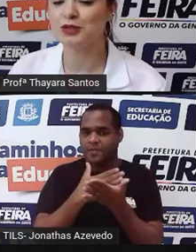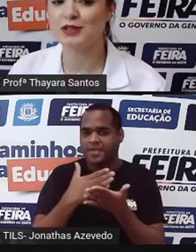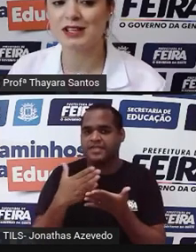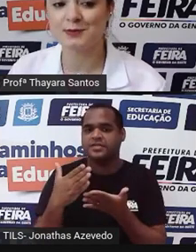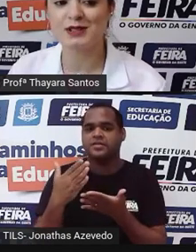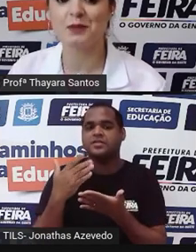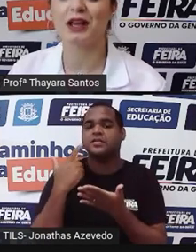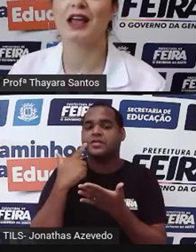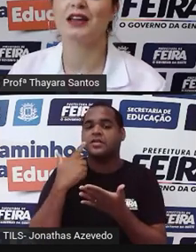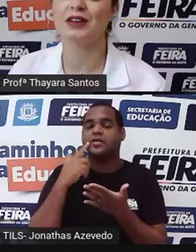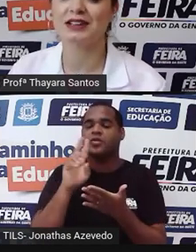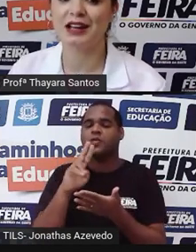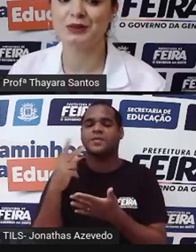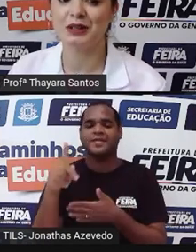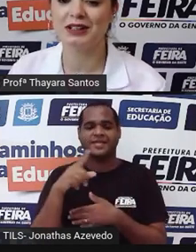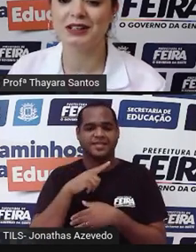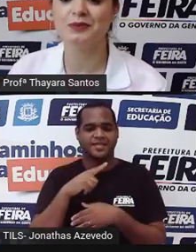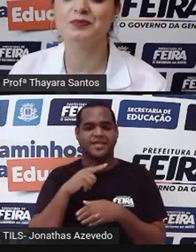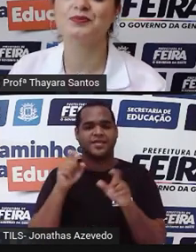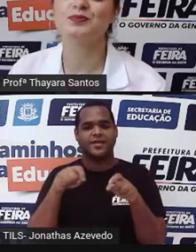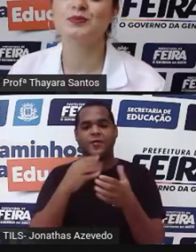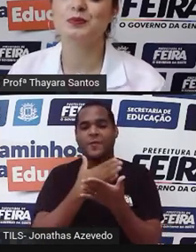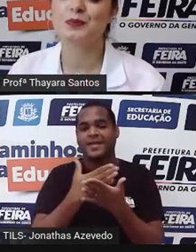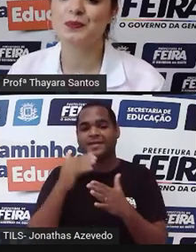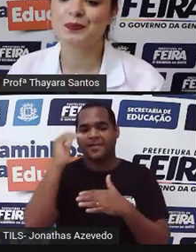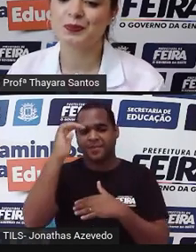né? Bota o nome de vocês para eu saber quem é que vai estar lá no ranking.